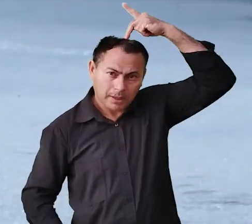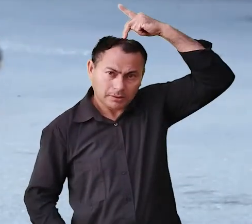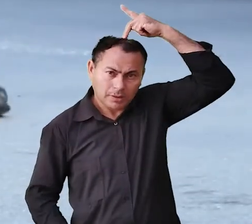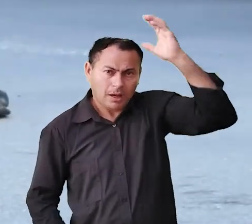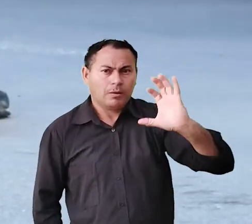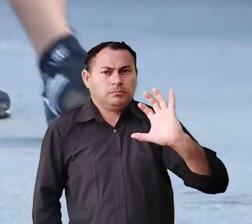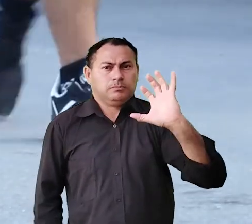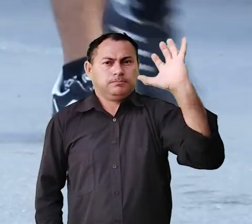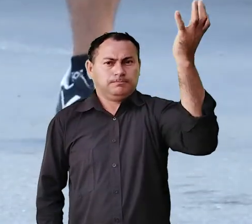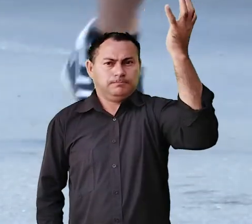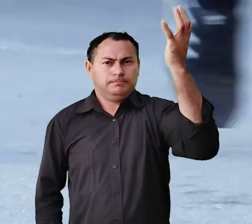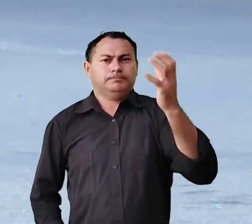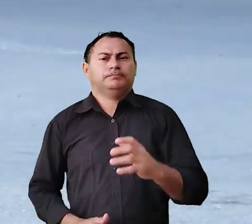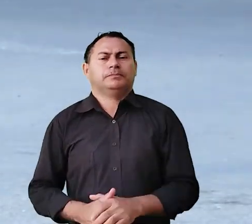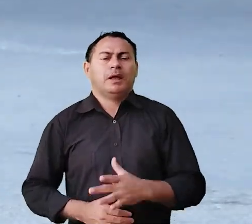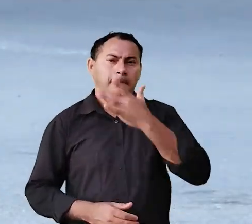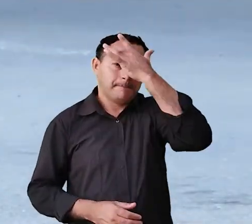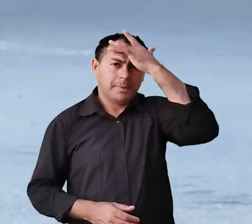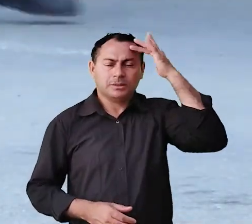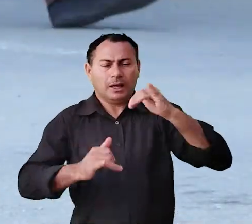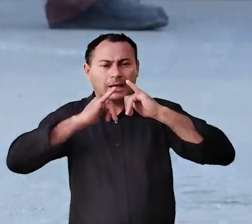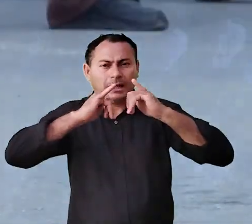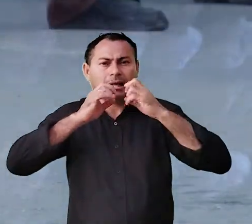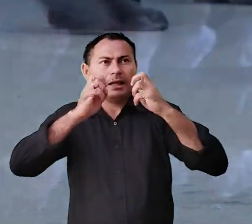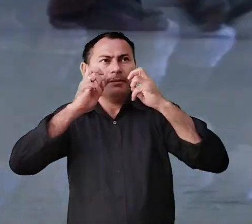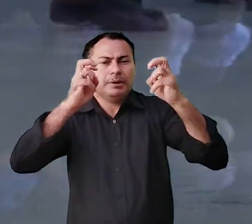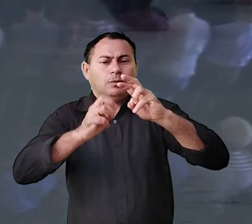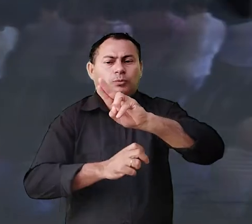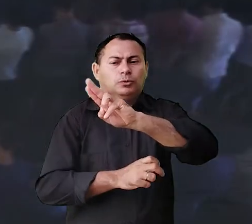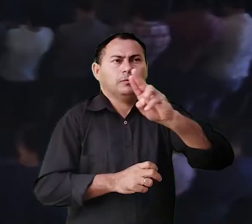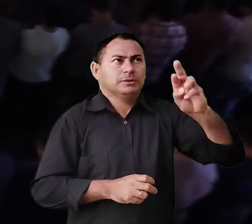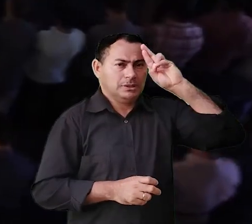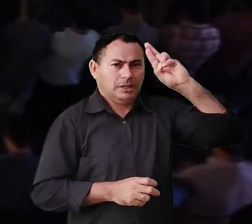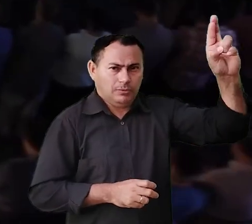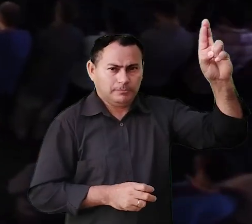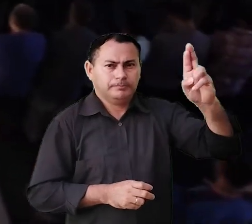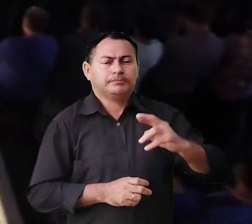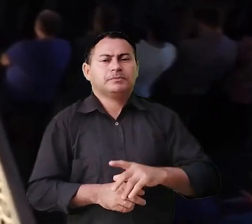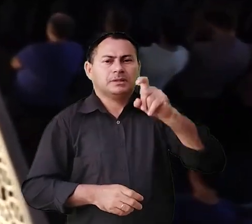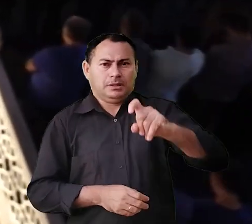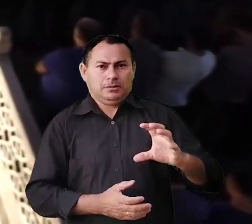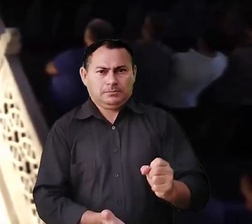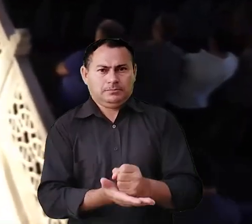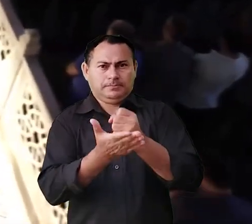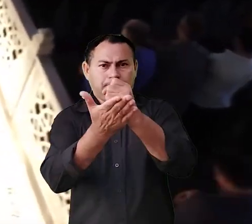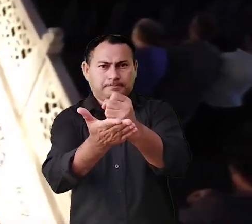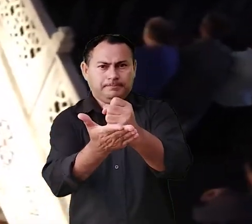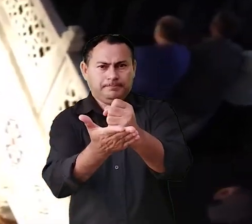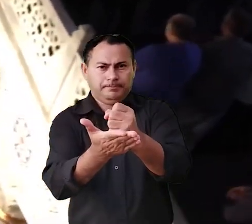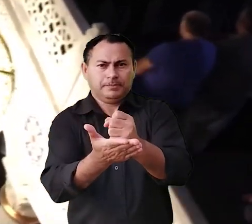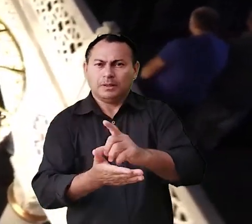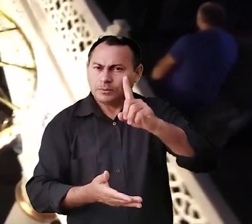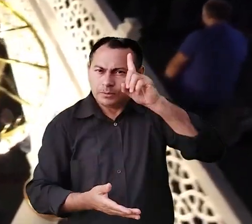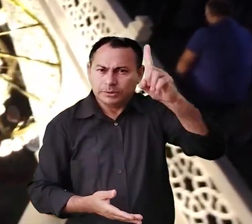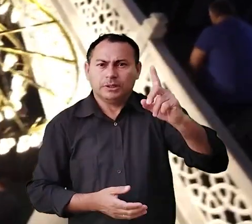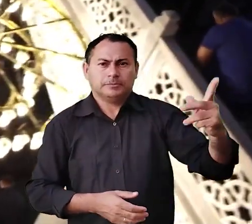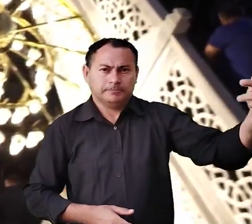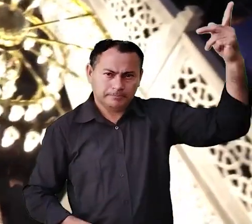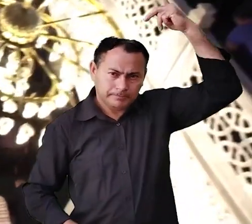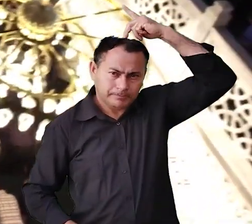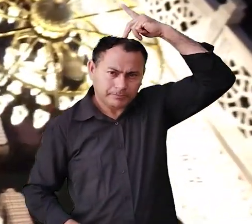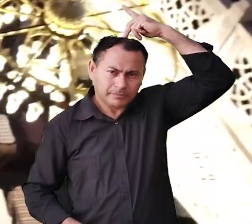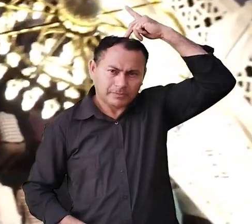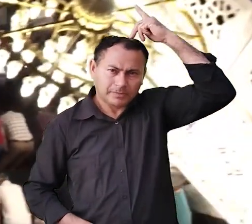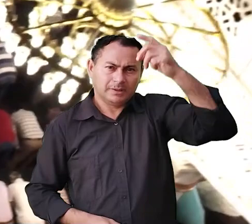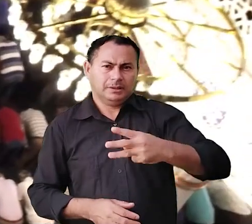do Pentecostes acontecesse, as pessoas clamariam pelo nome do Senhor e seriam salvas. No dia